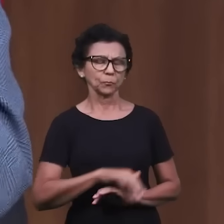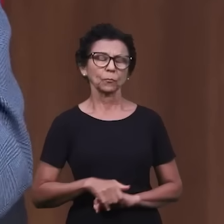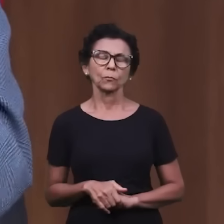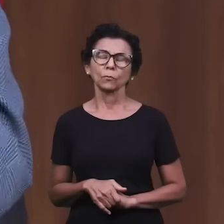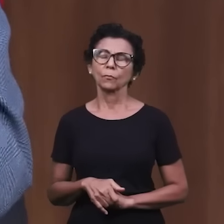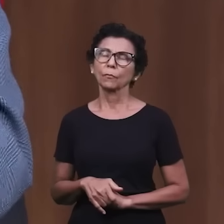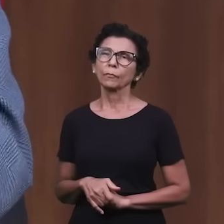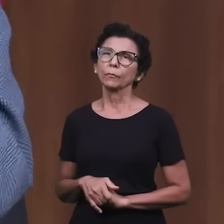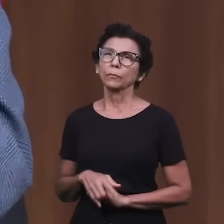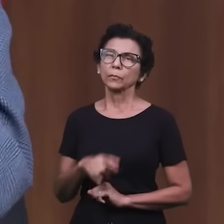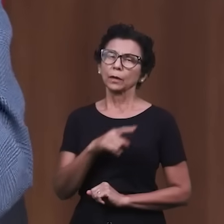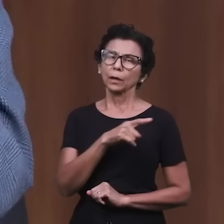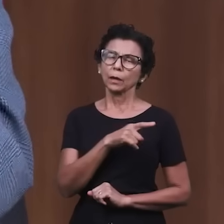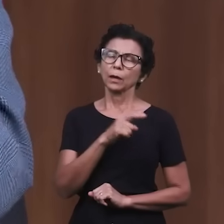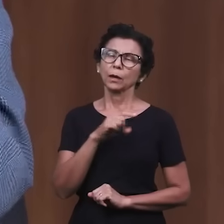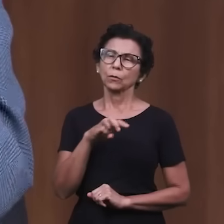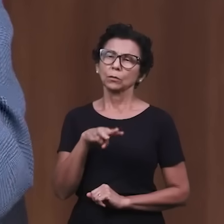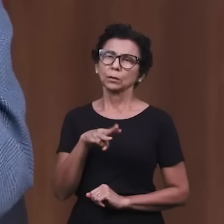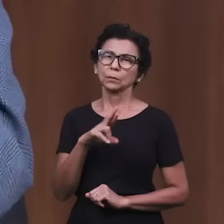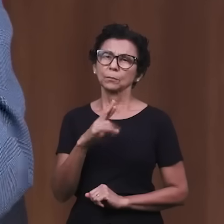abordagem do Marcelo, eu não tinha...